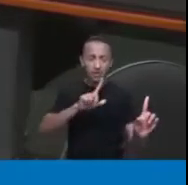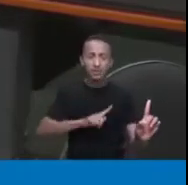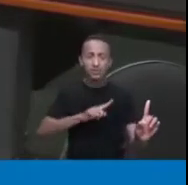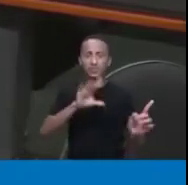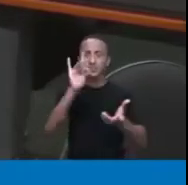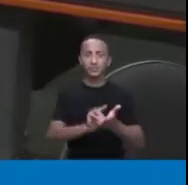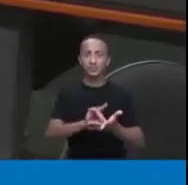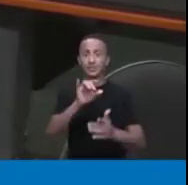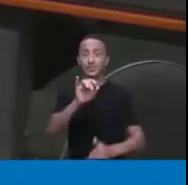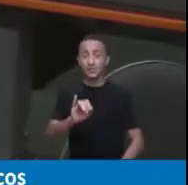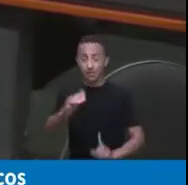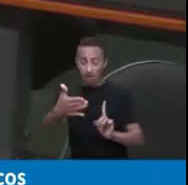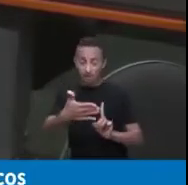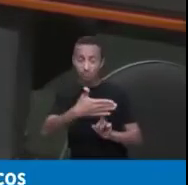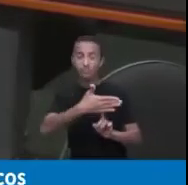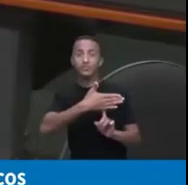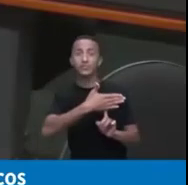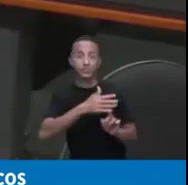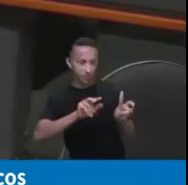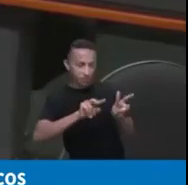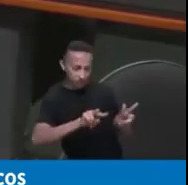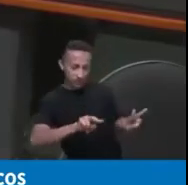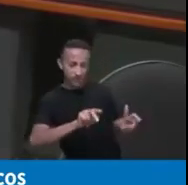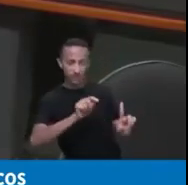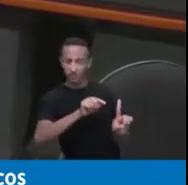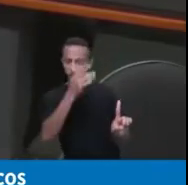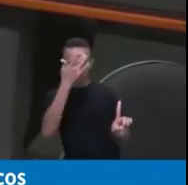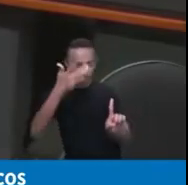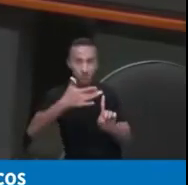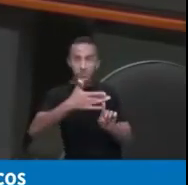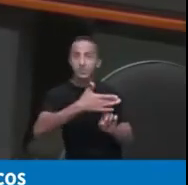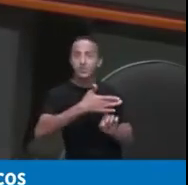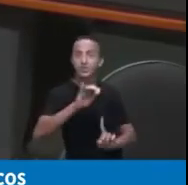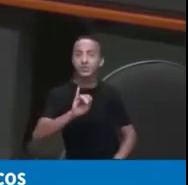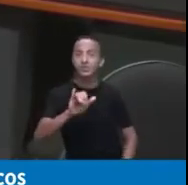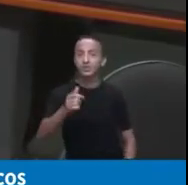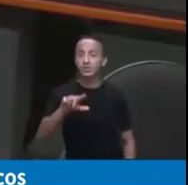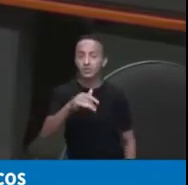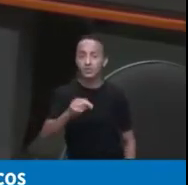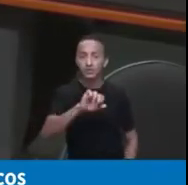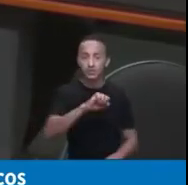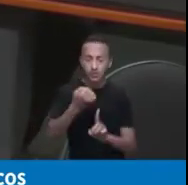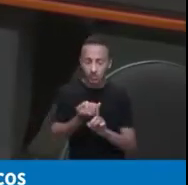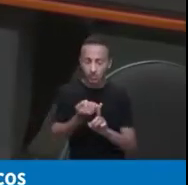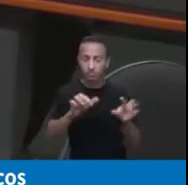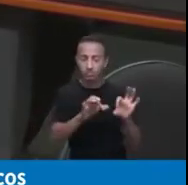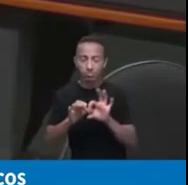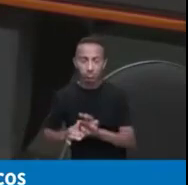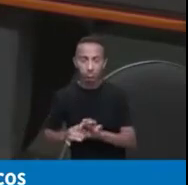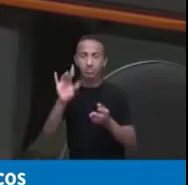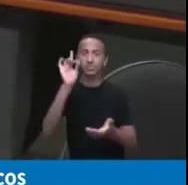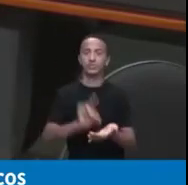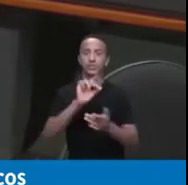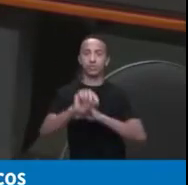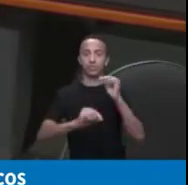É exatamente por isso que a funcionalidade humana precisa ser analisada de forma contextualizada,